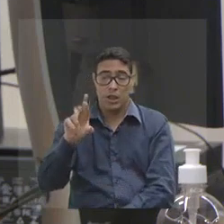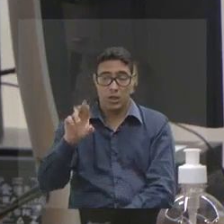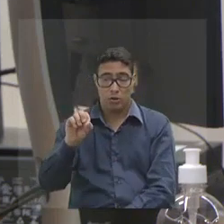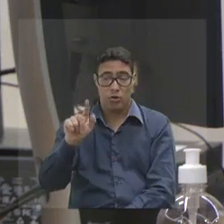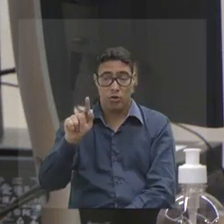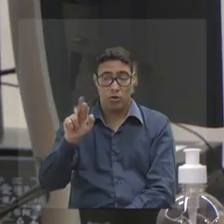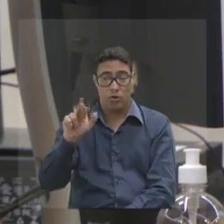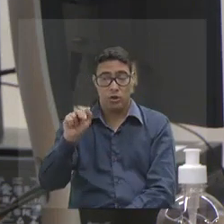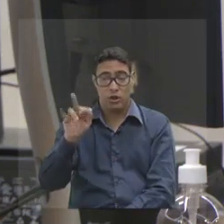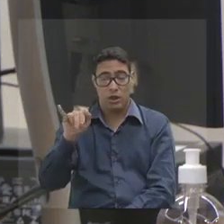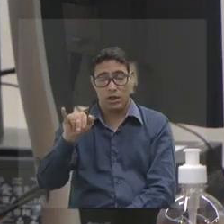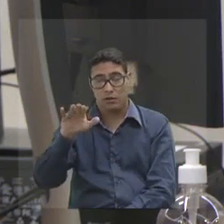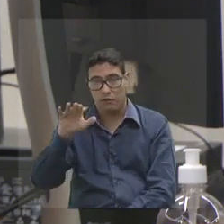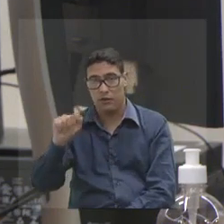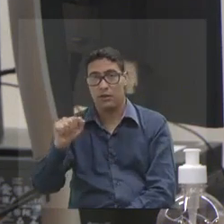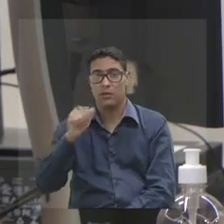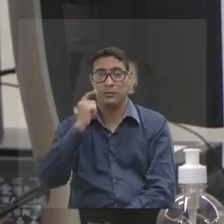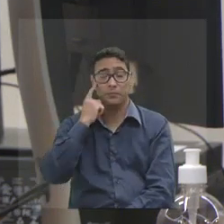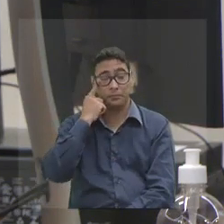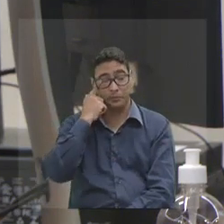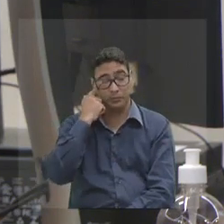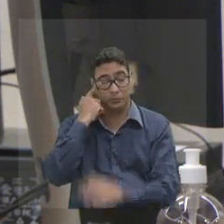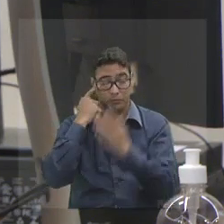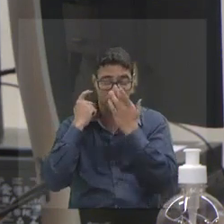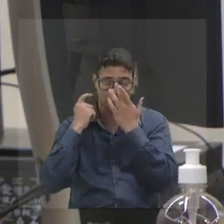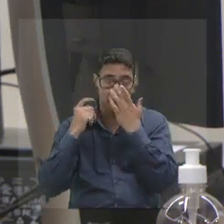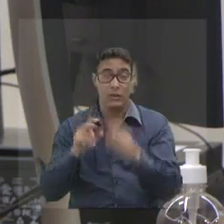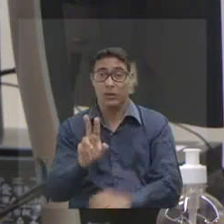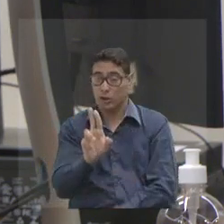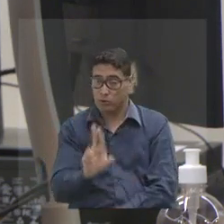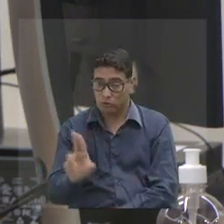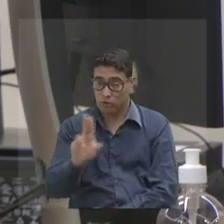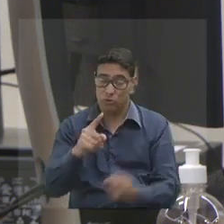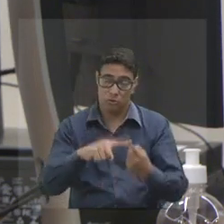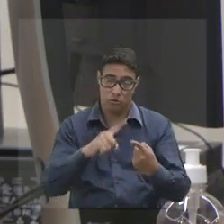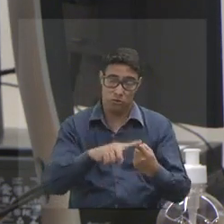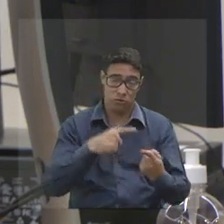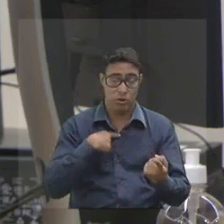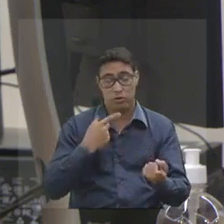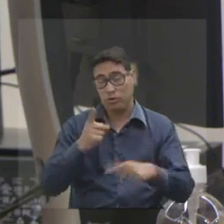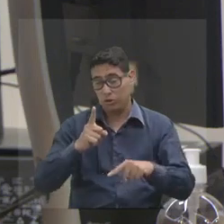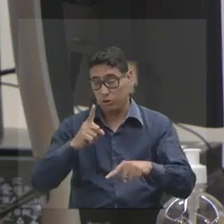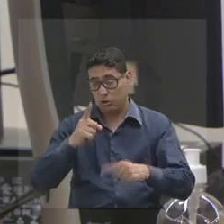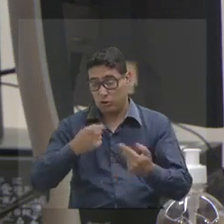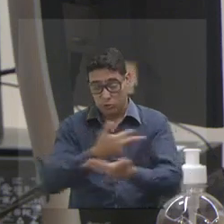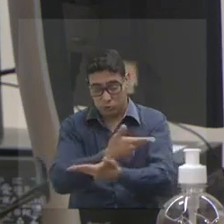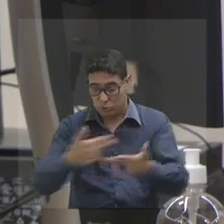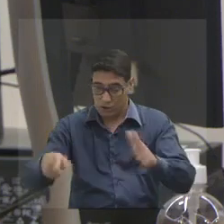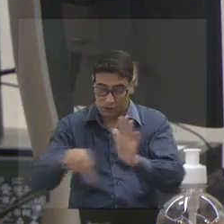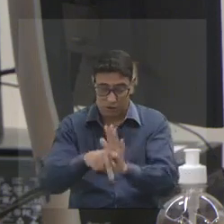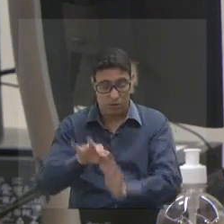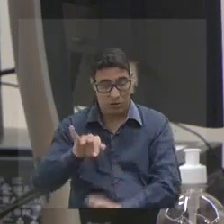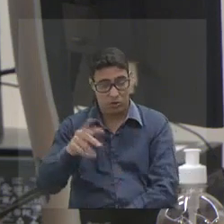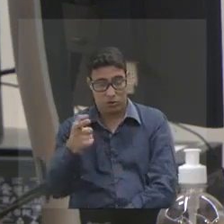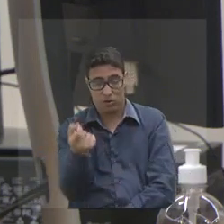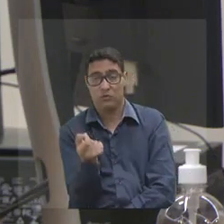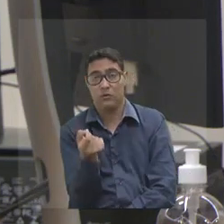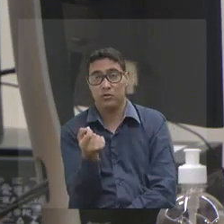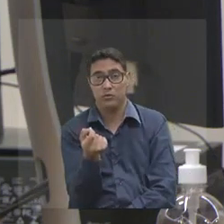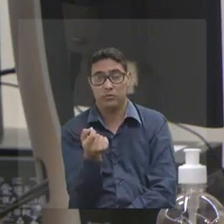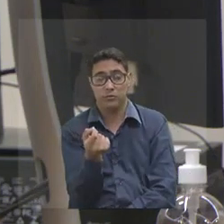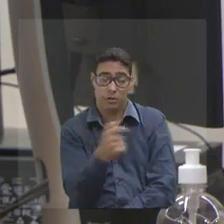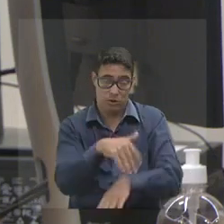potencializado trabalhar está se usando recurso do vidro né para poder apoiar essa questão do Rio urutuba